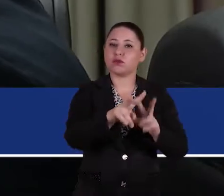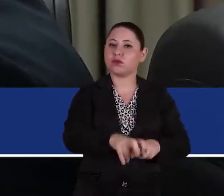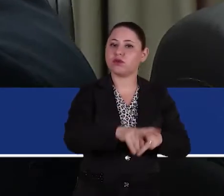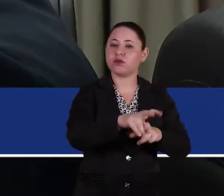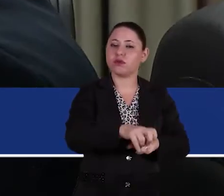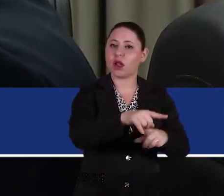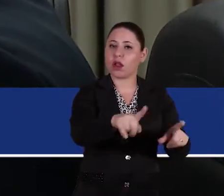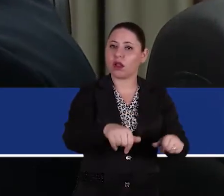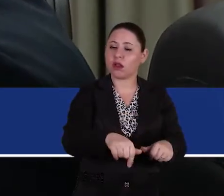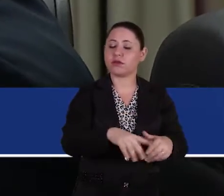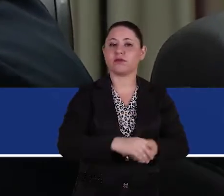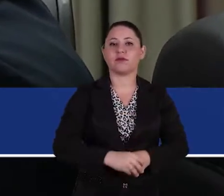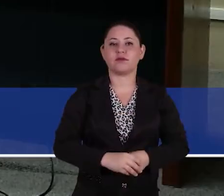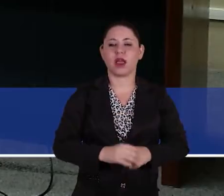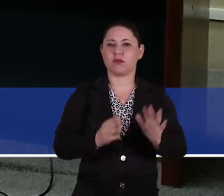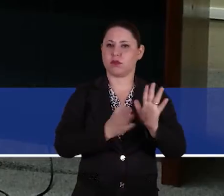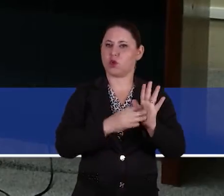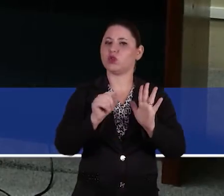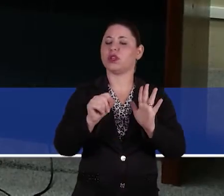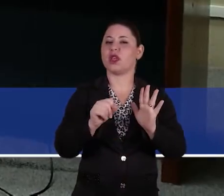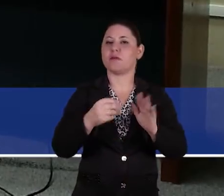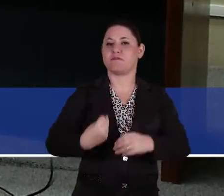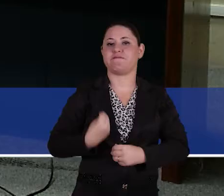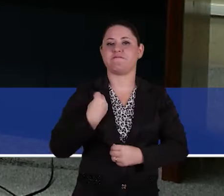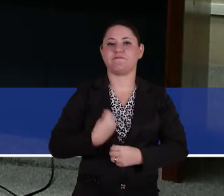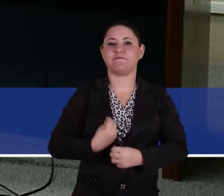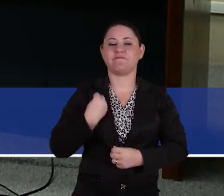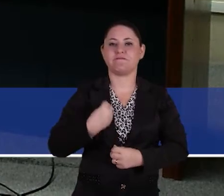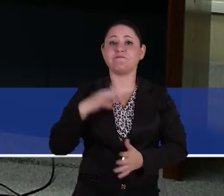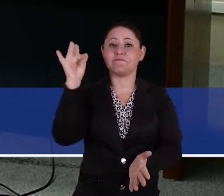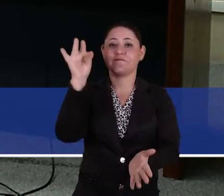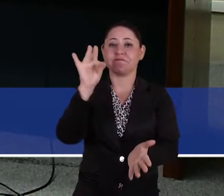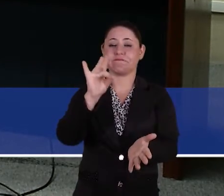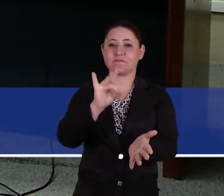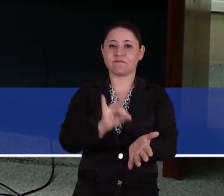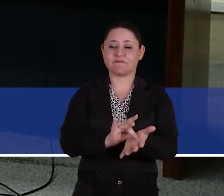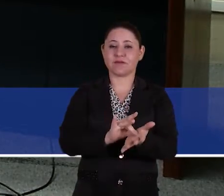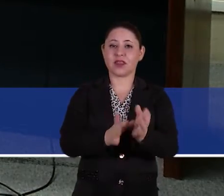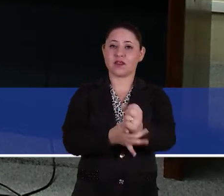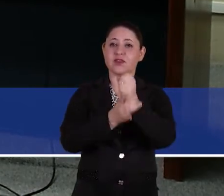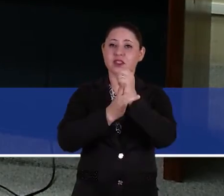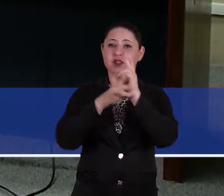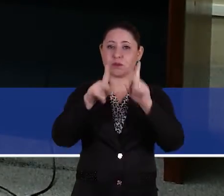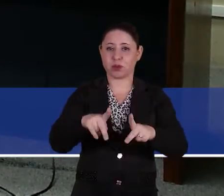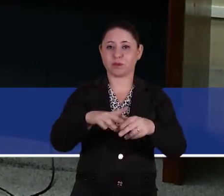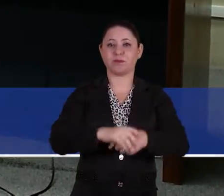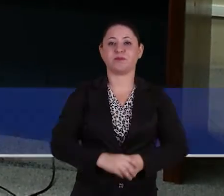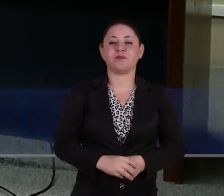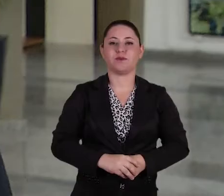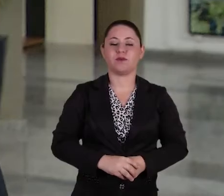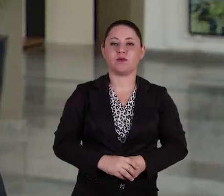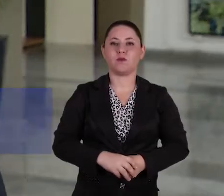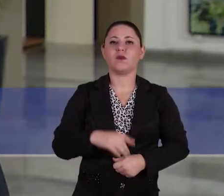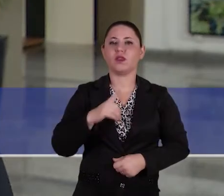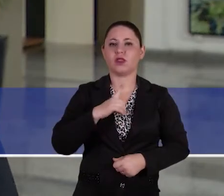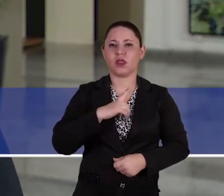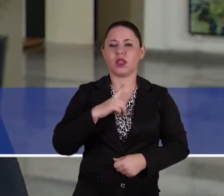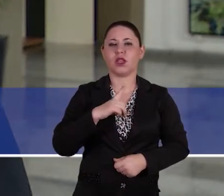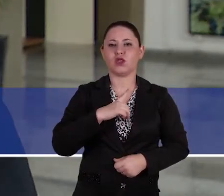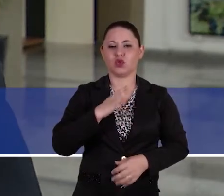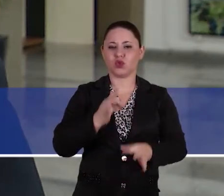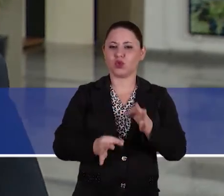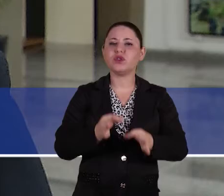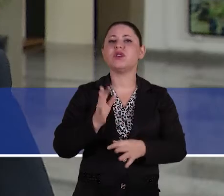assentamentos rurais do Estado. Essa missão irá contar com a participação efetiva da Defensoria Pública. Existe uma